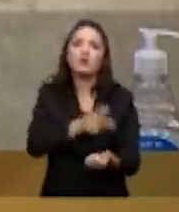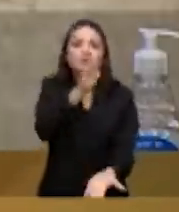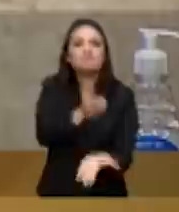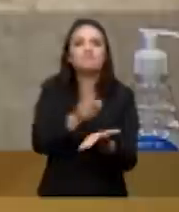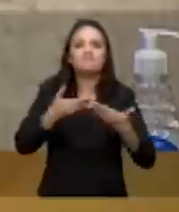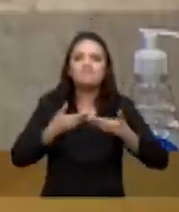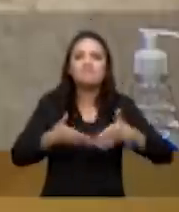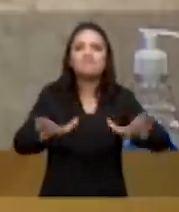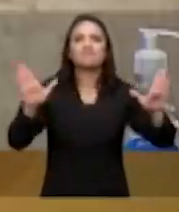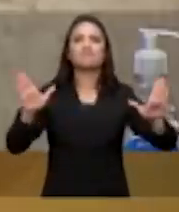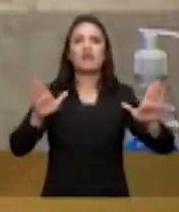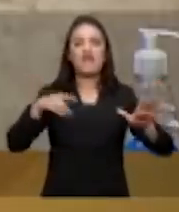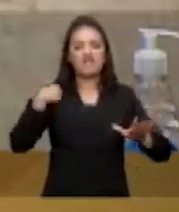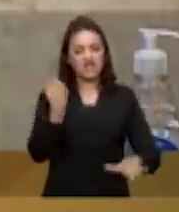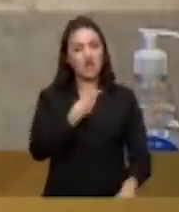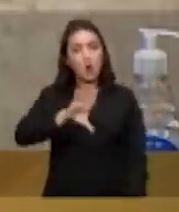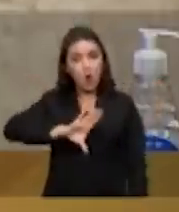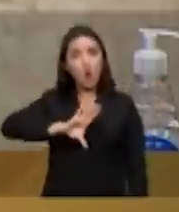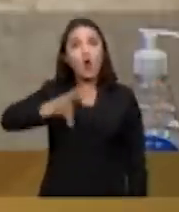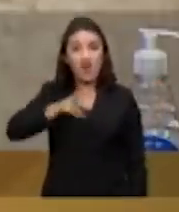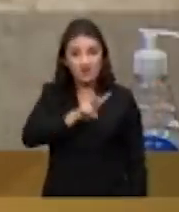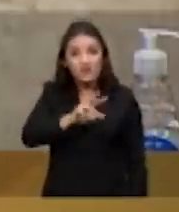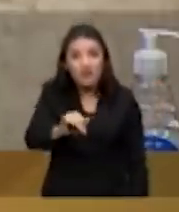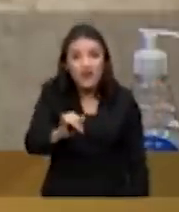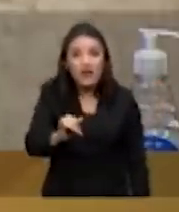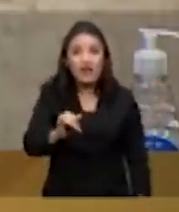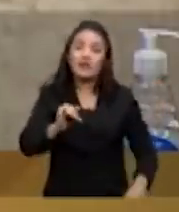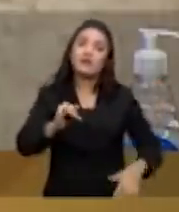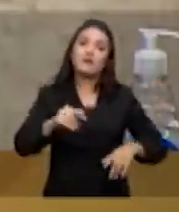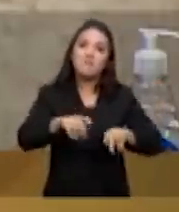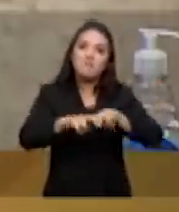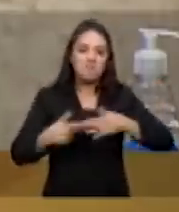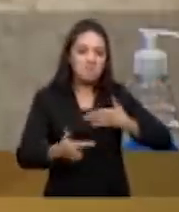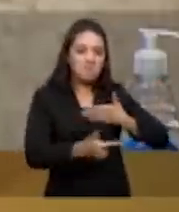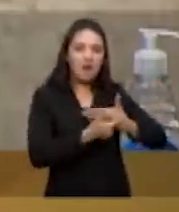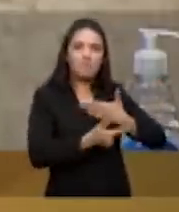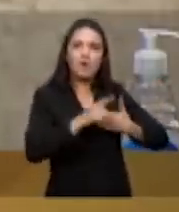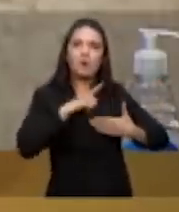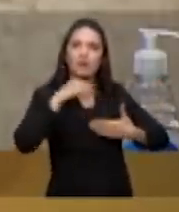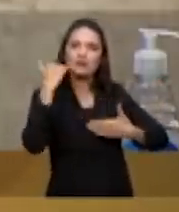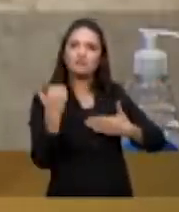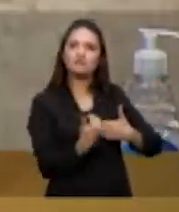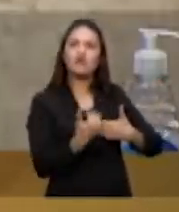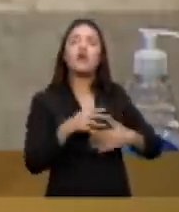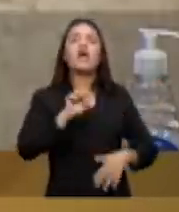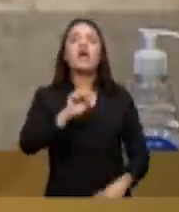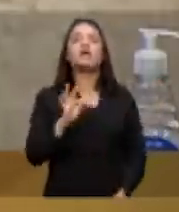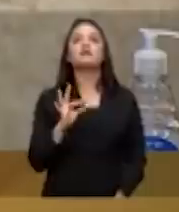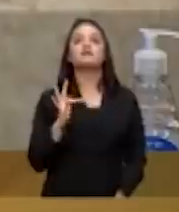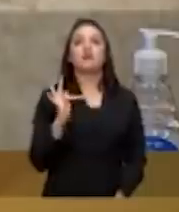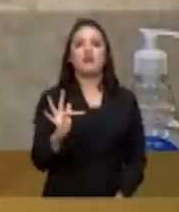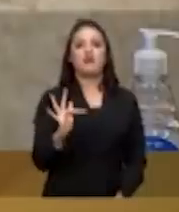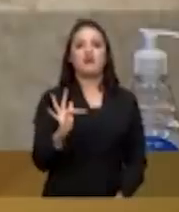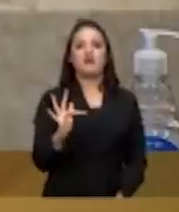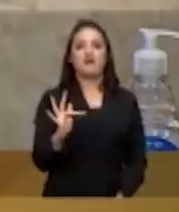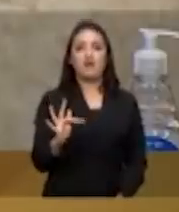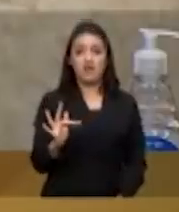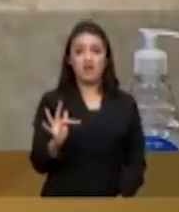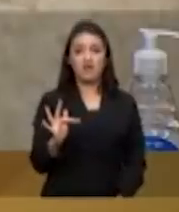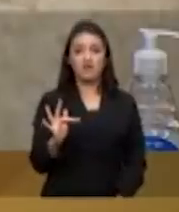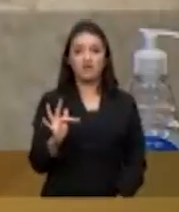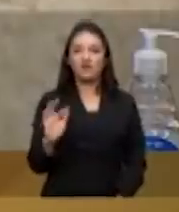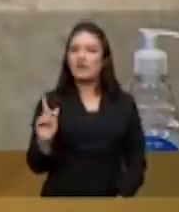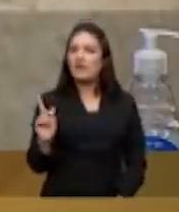perseverança e coragem. No exercício de seu papel, o Supremo Tribunal Federal não